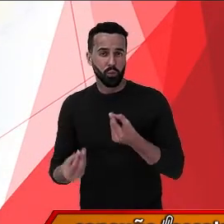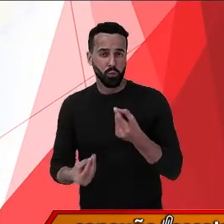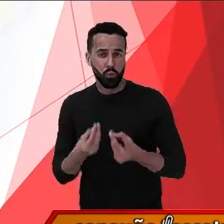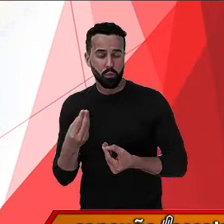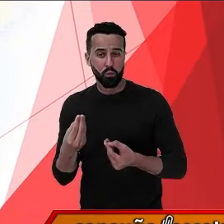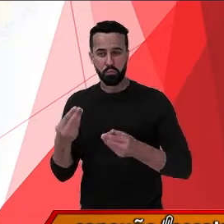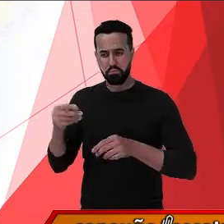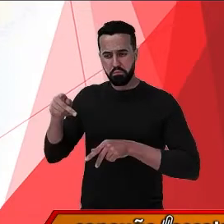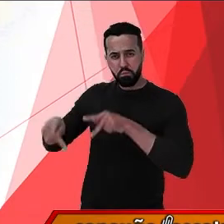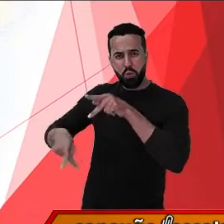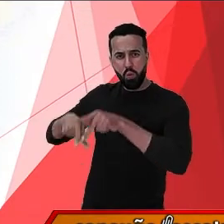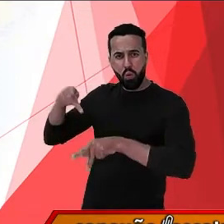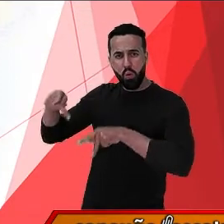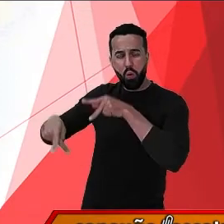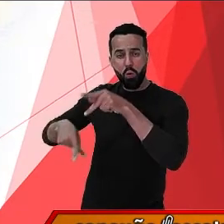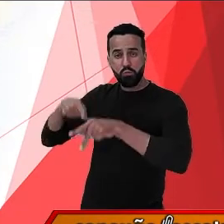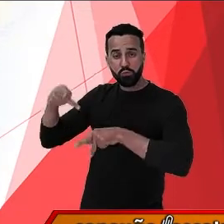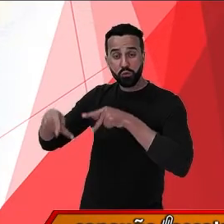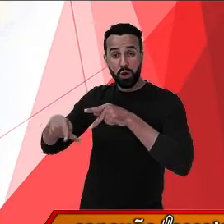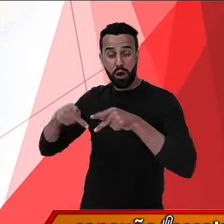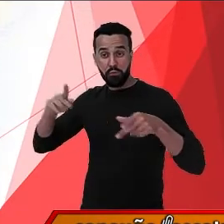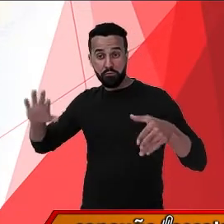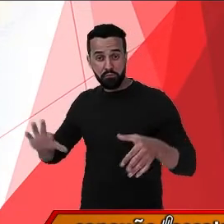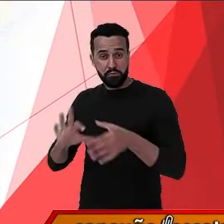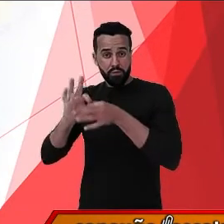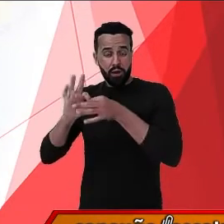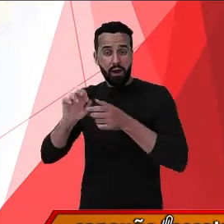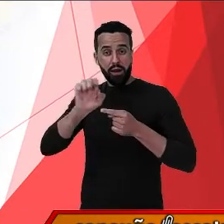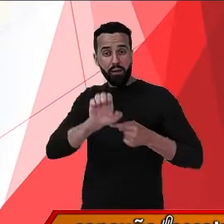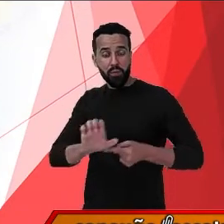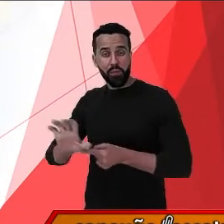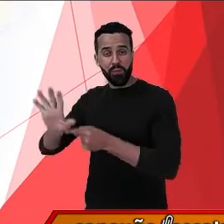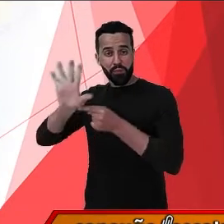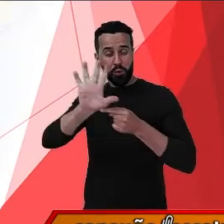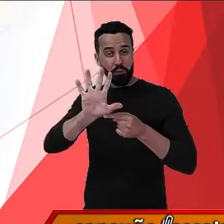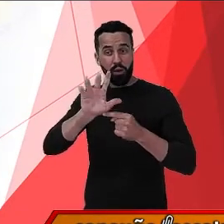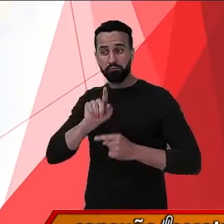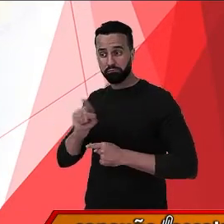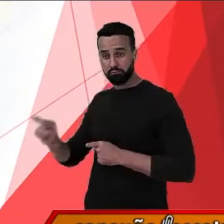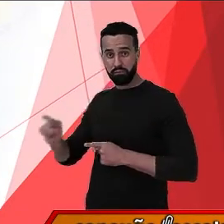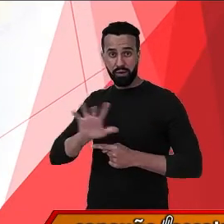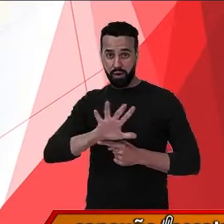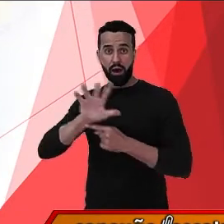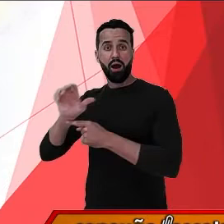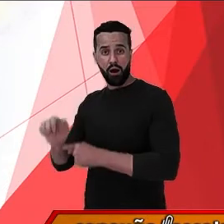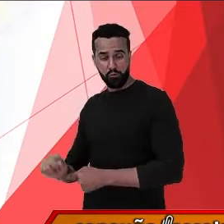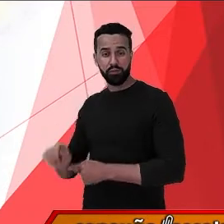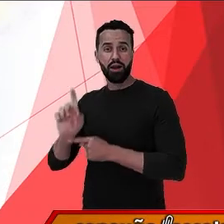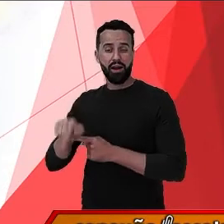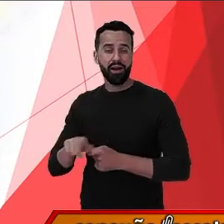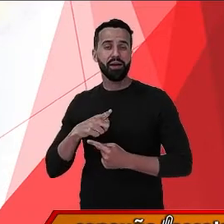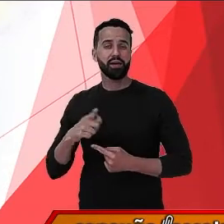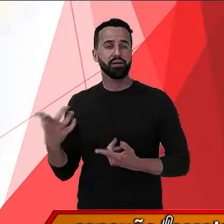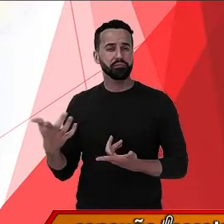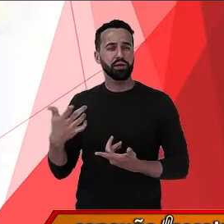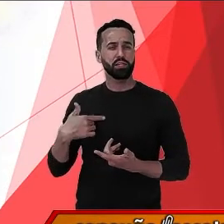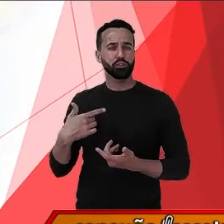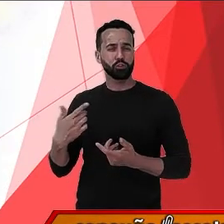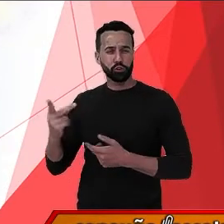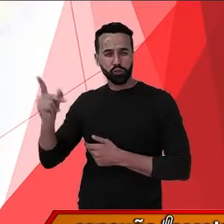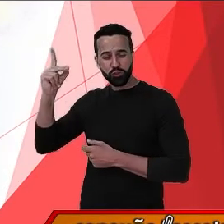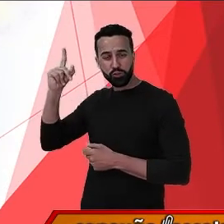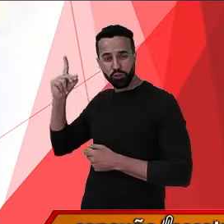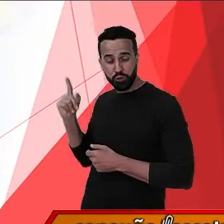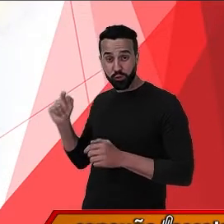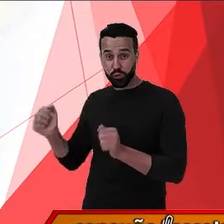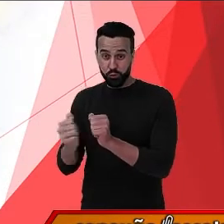desses povos com o mundo europeu, a África vai fazer parte do velho mundo, ao lado da Europa